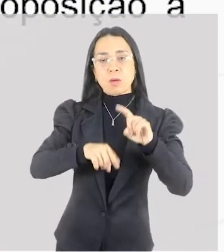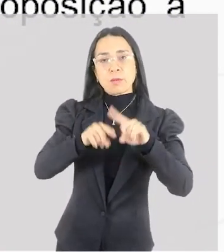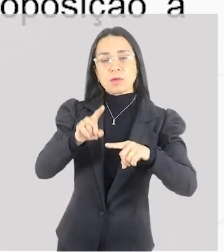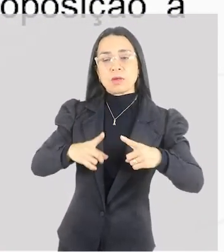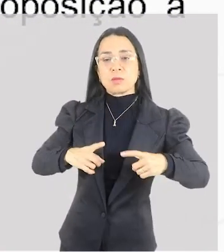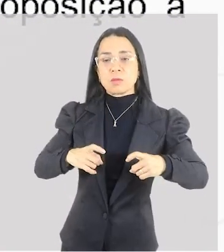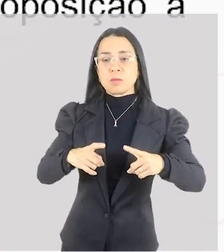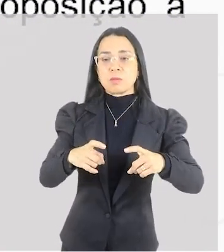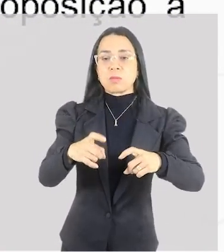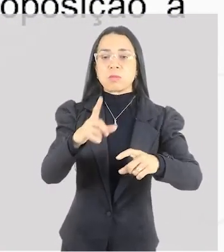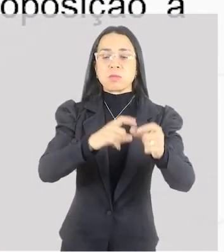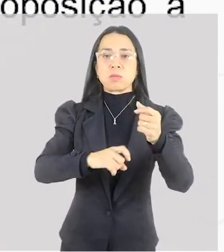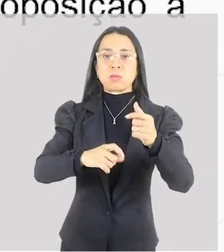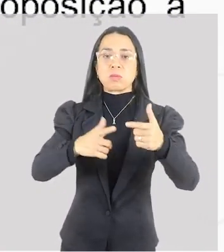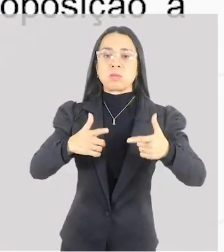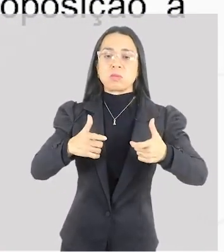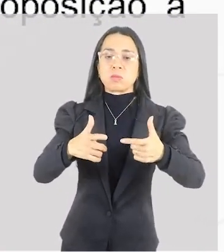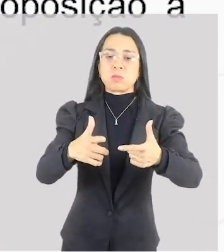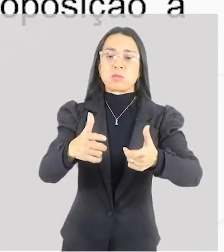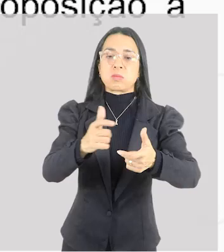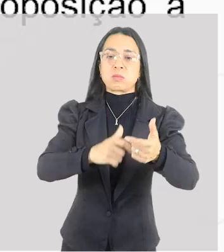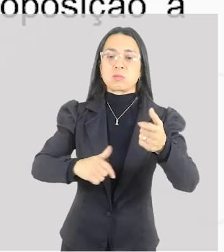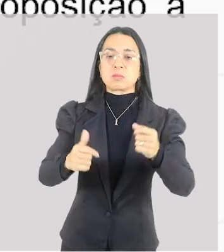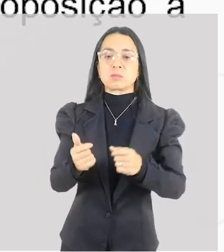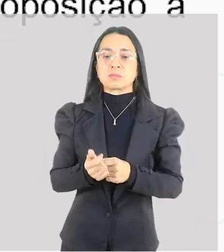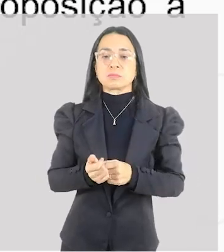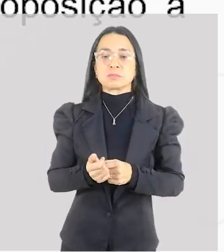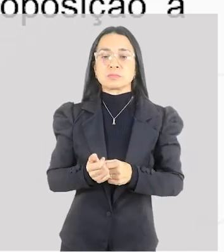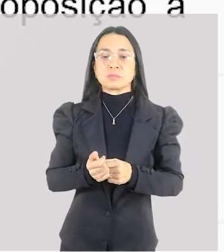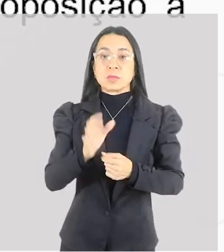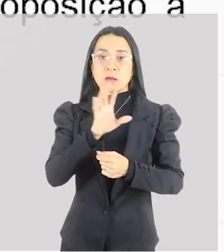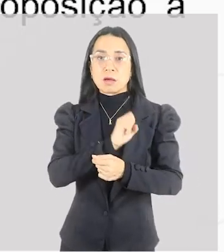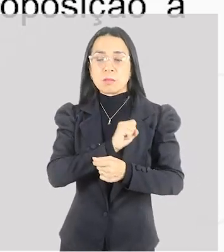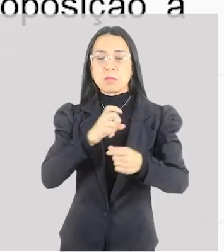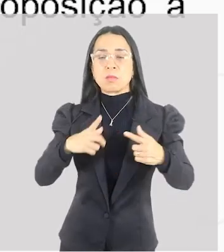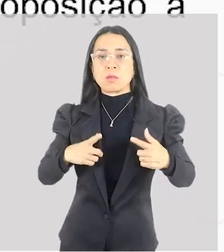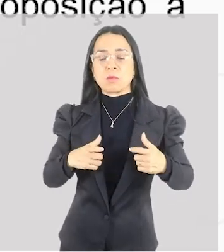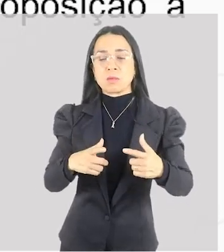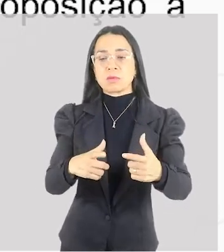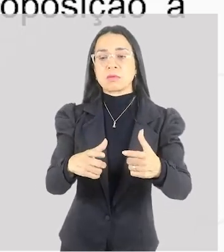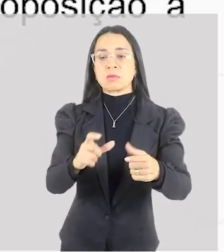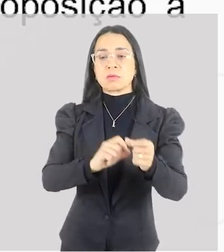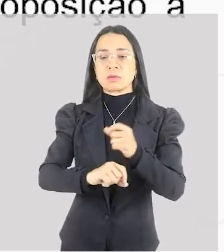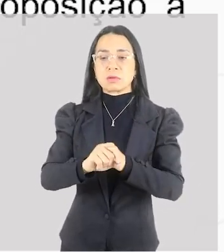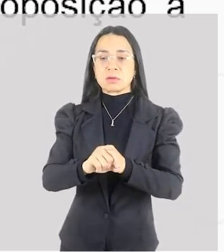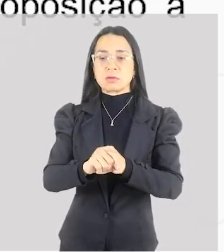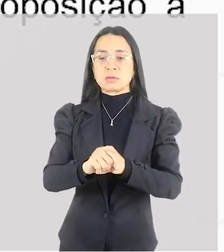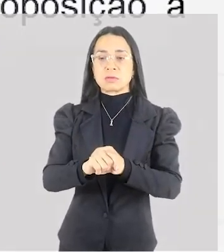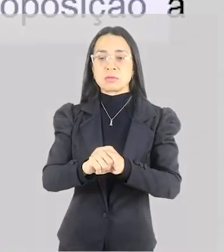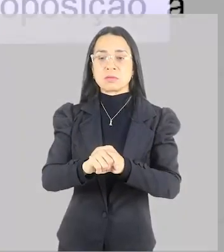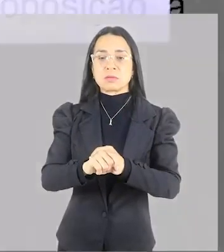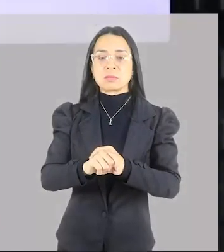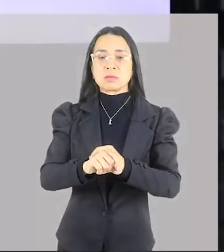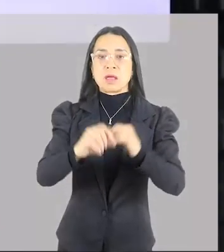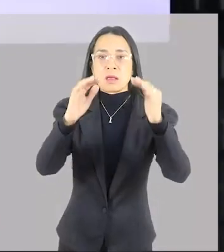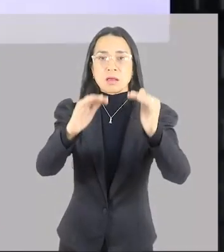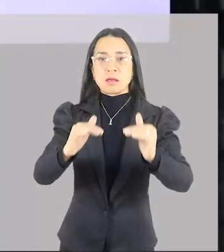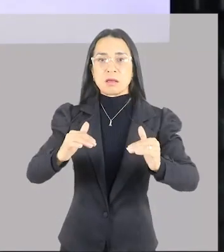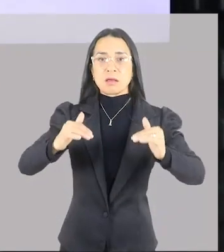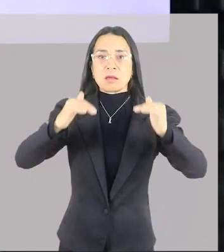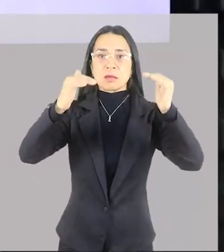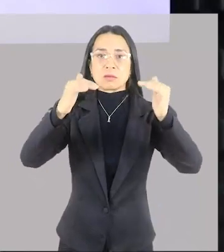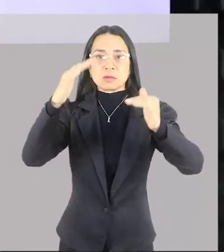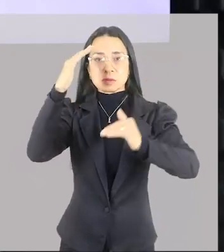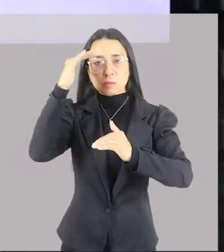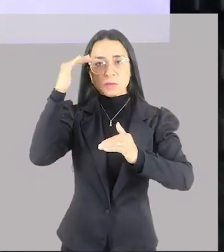caráter belicista? Associado com a guerra, tá? Ou culto à guerra, ok? Enaltecimento do militarismo e